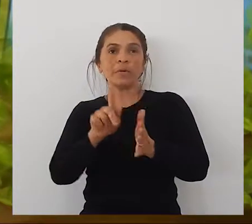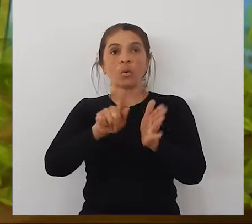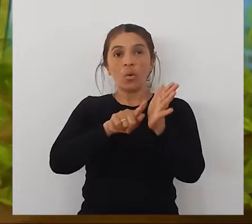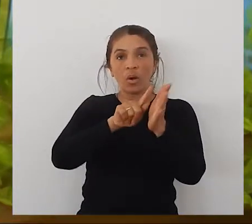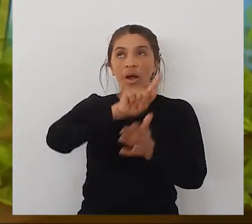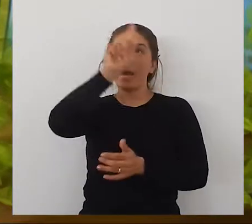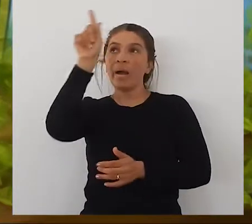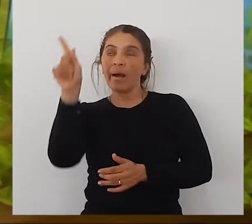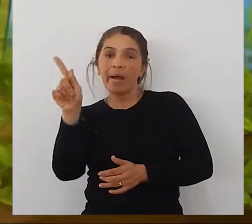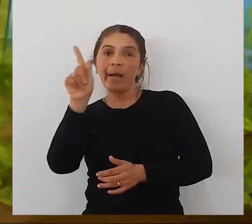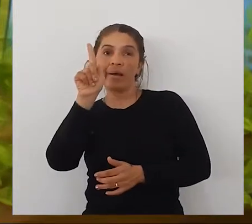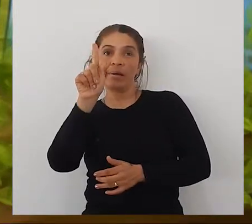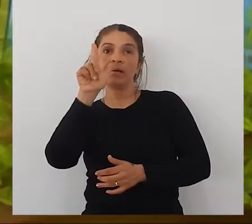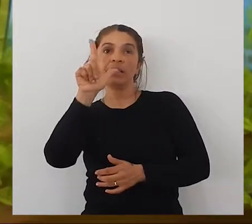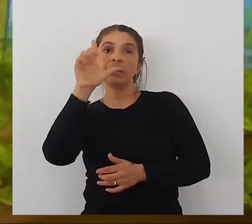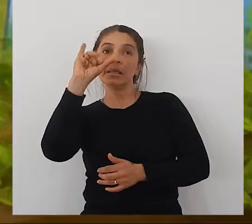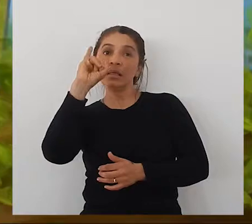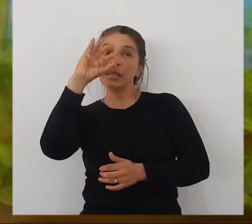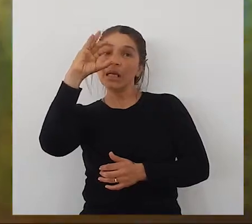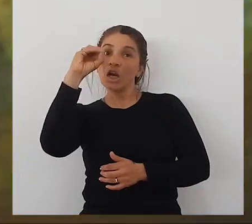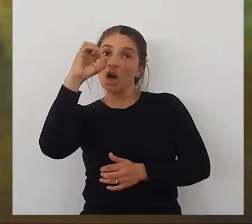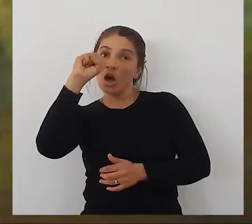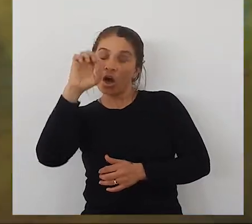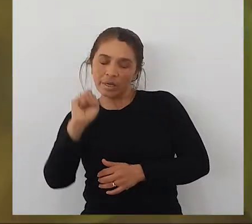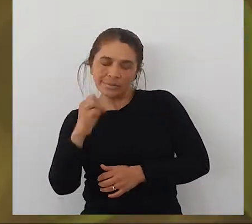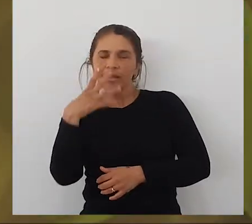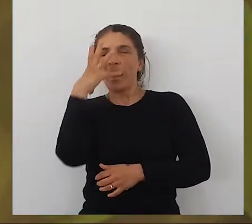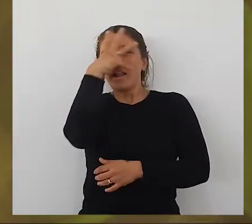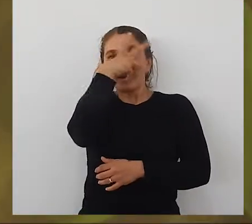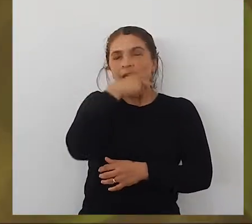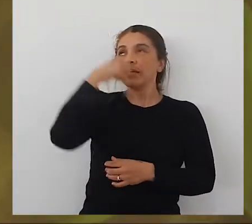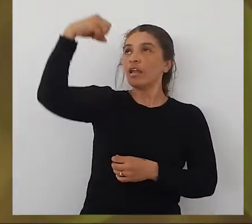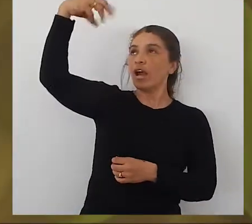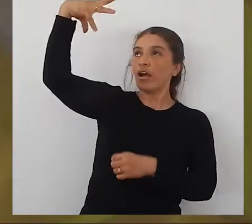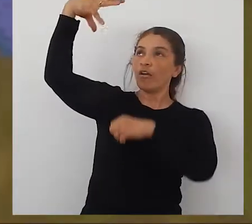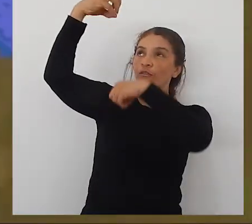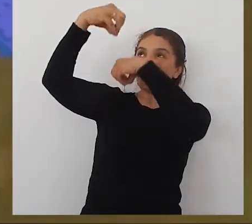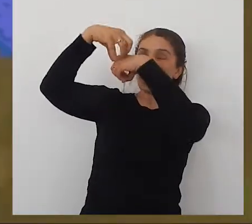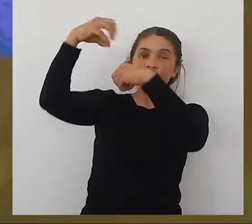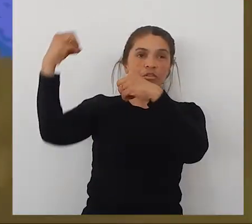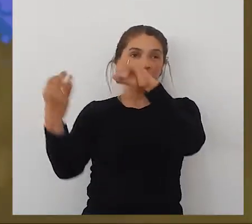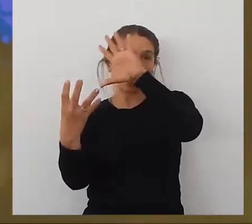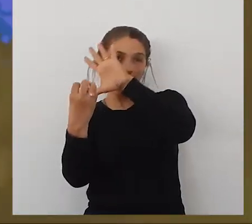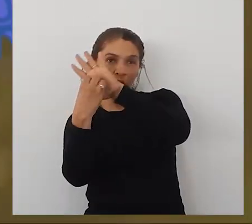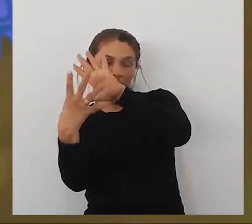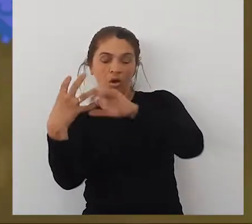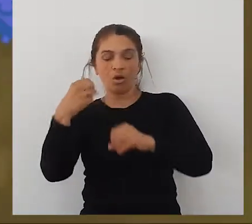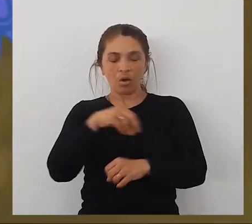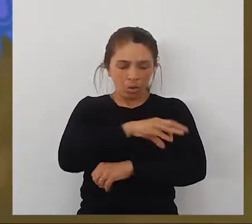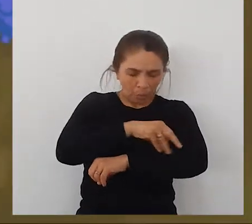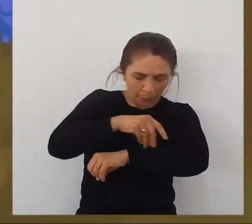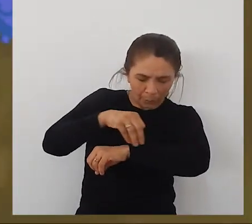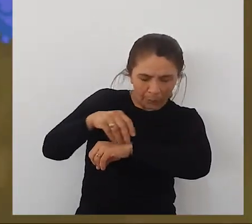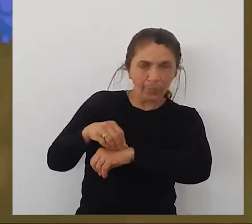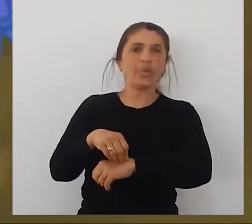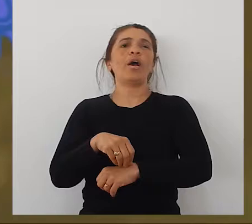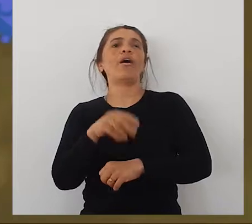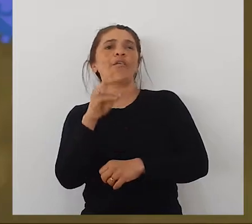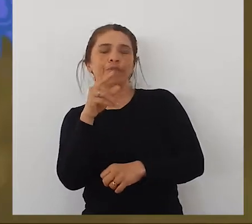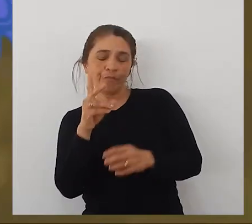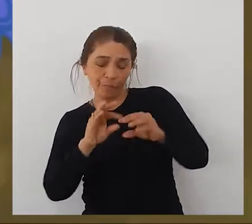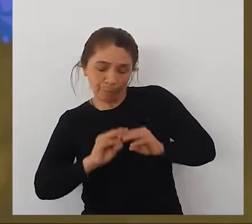glicose, e também gás oxigênio. Não é linda a fotossíntese? Os micro-organismos, como fungos e bactérias,